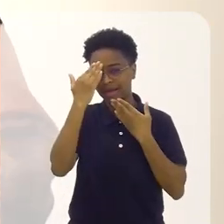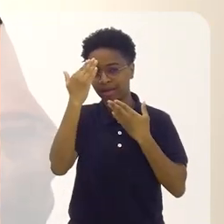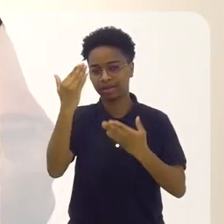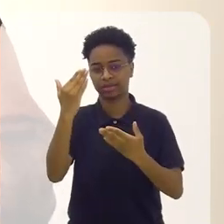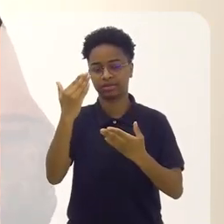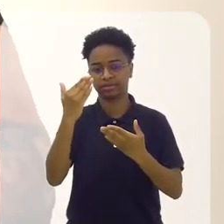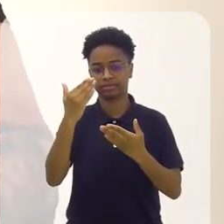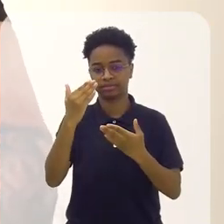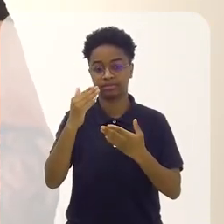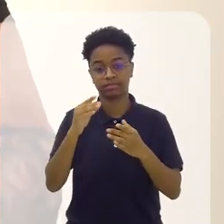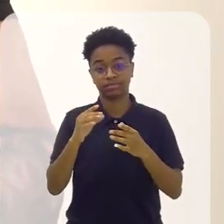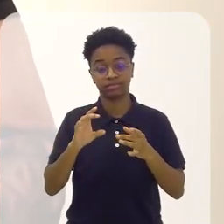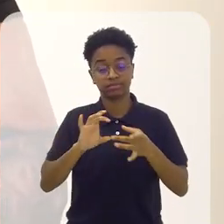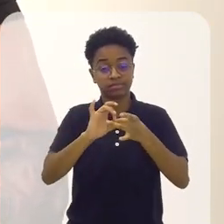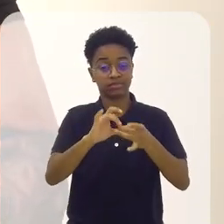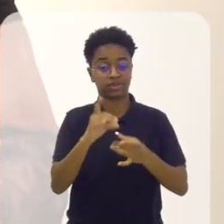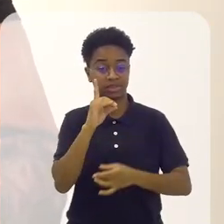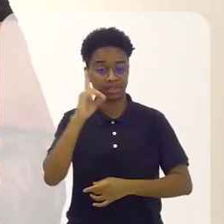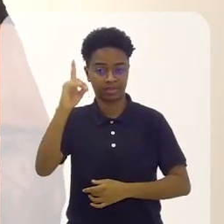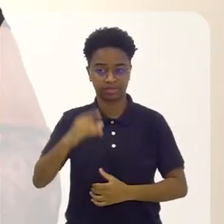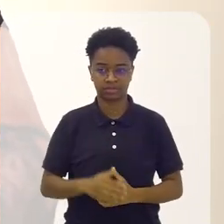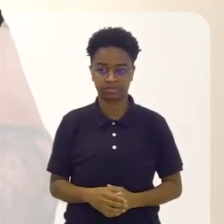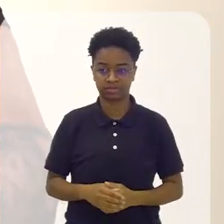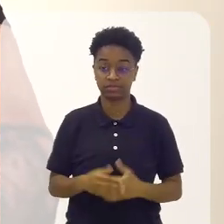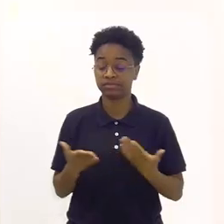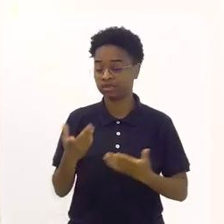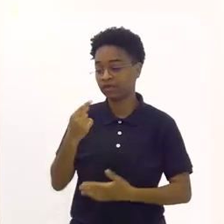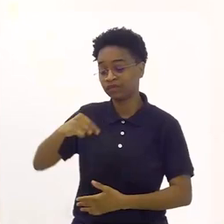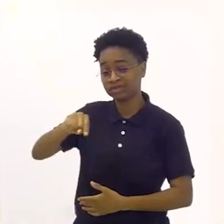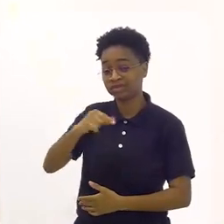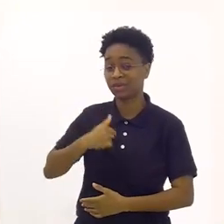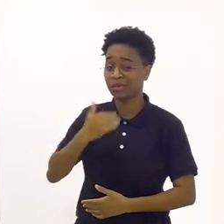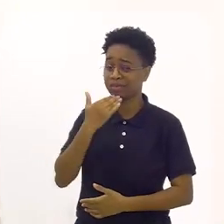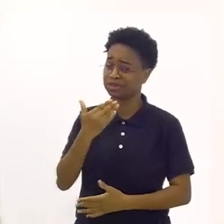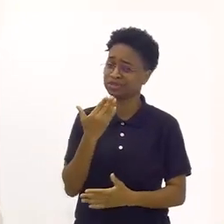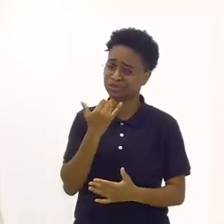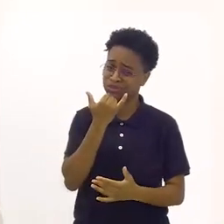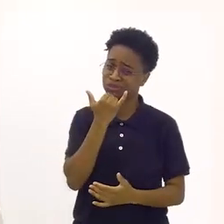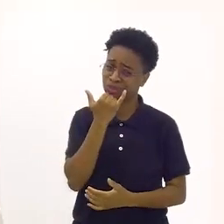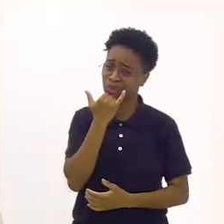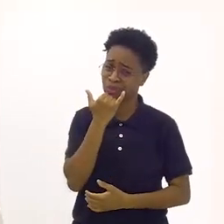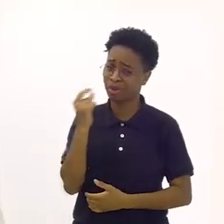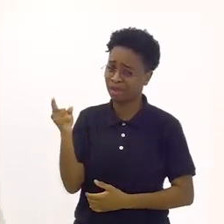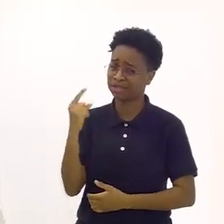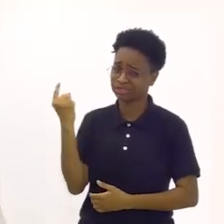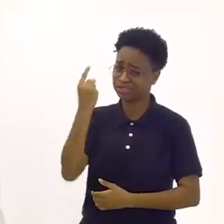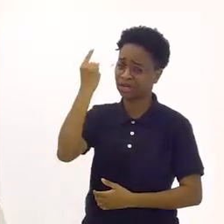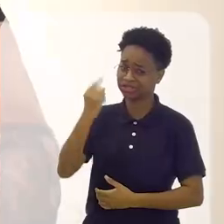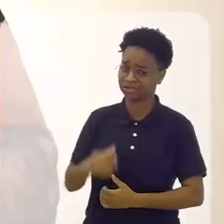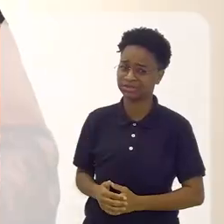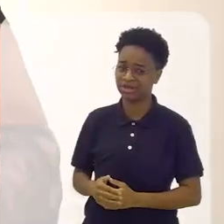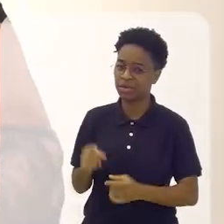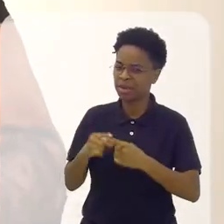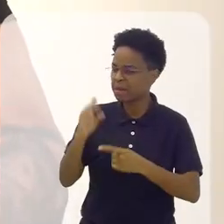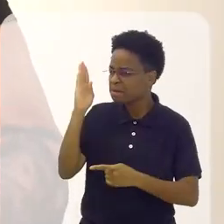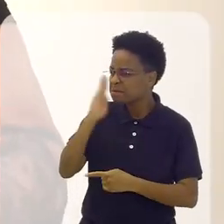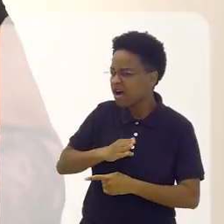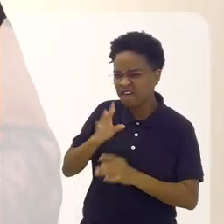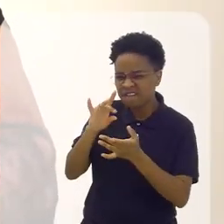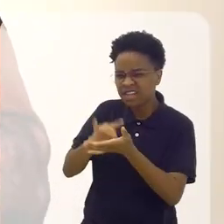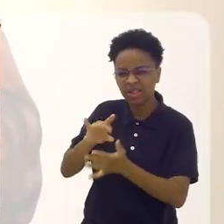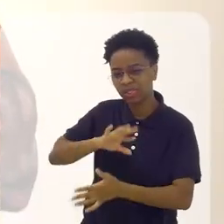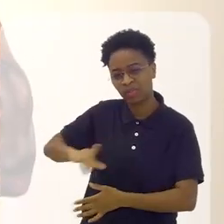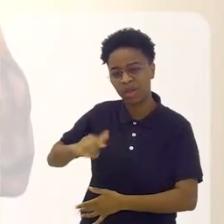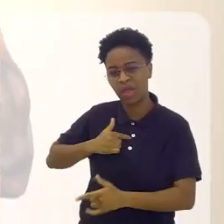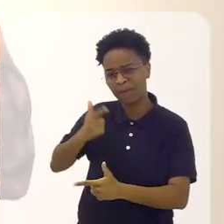Só agradecer. E fiquem com Deus. Bem, a vocês vou pedir, perdoem o gigante. Ele não é